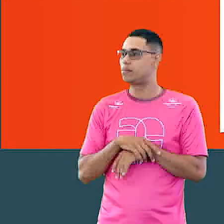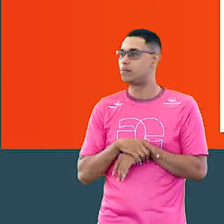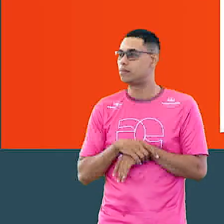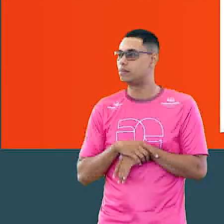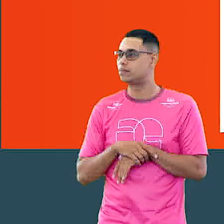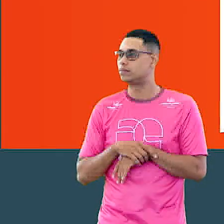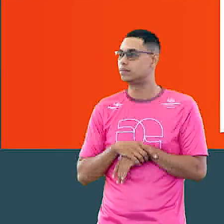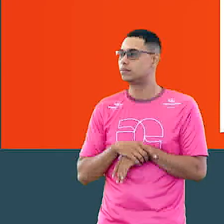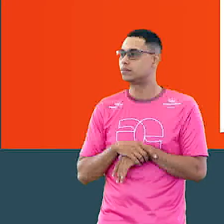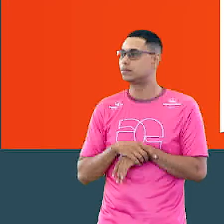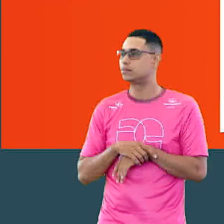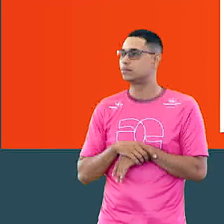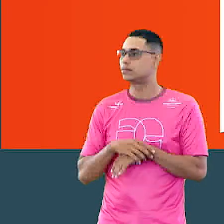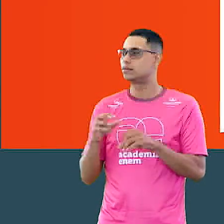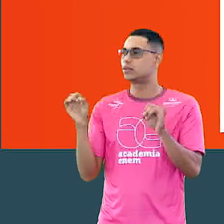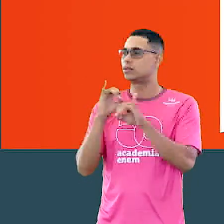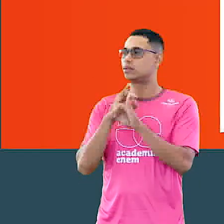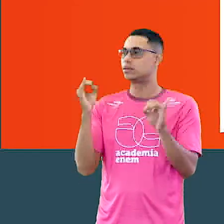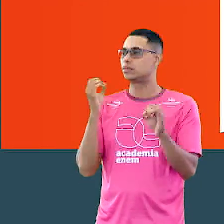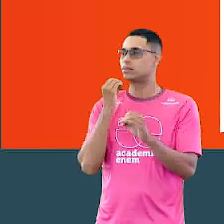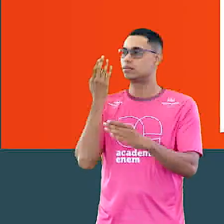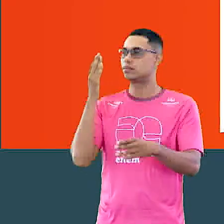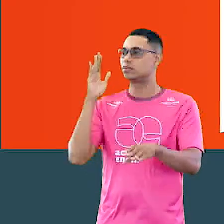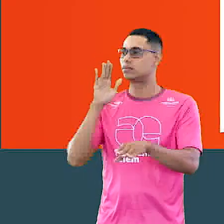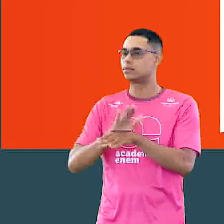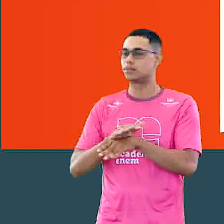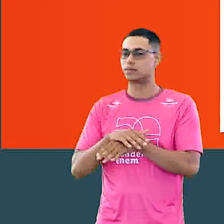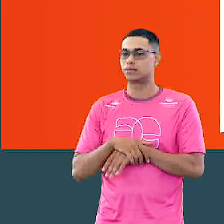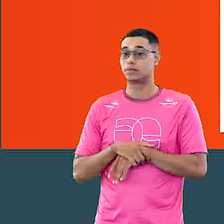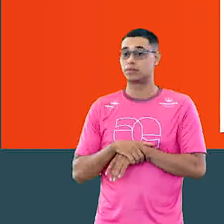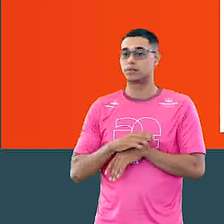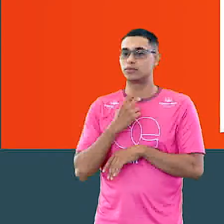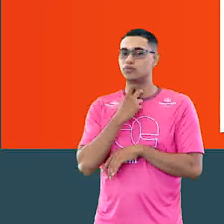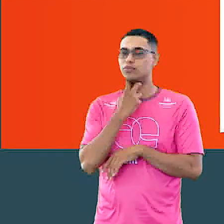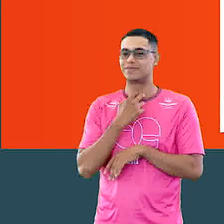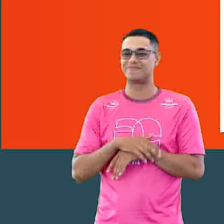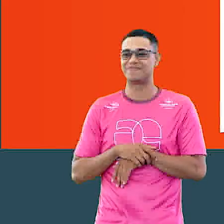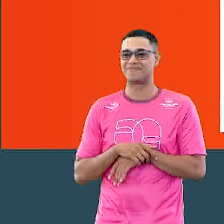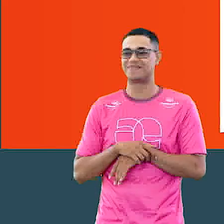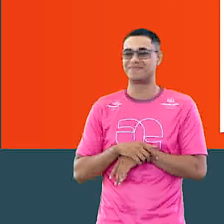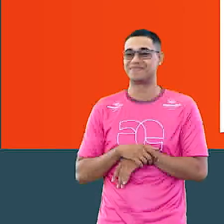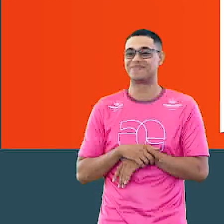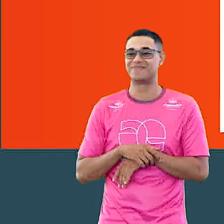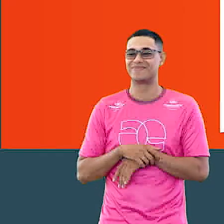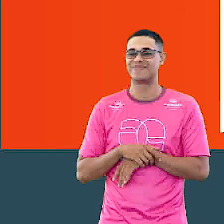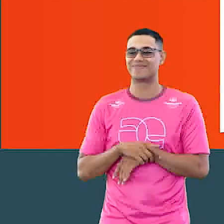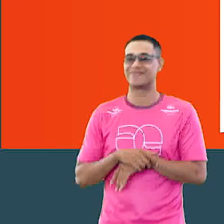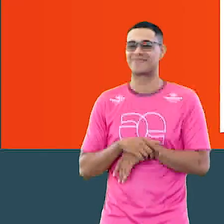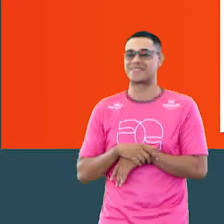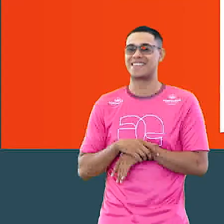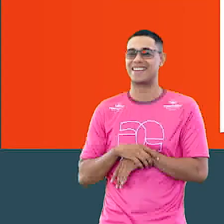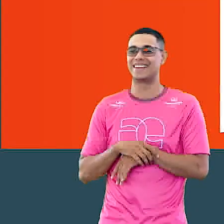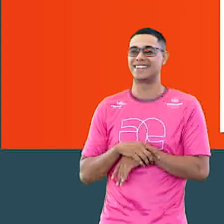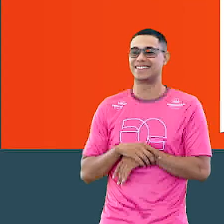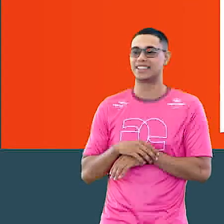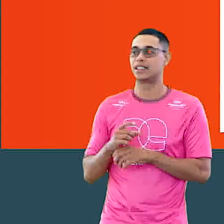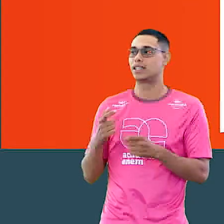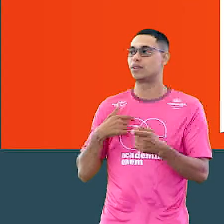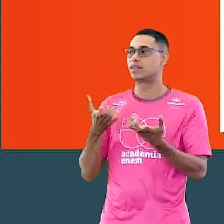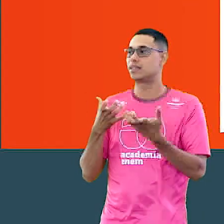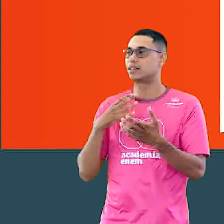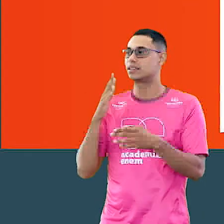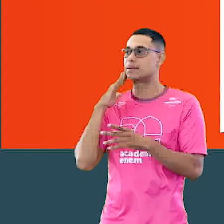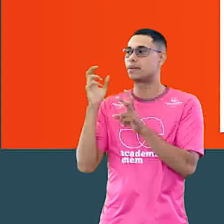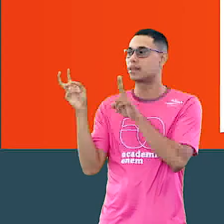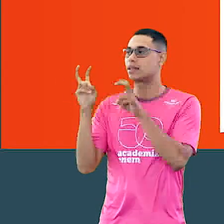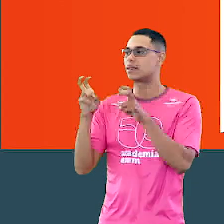Pronto, vamos lá. Olá, primeiramente, boa tarde. E eu queria saber se existe algum impedimento